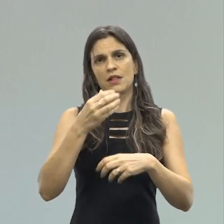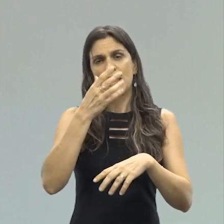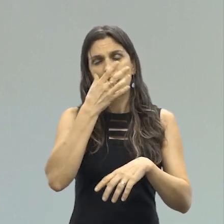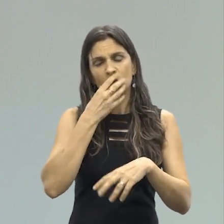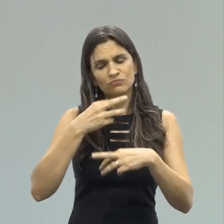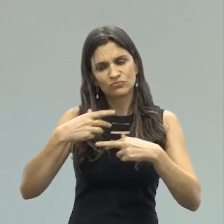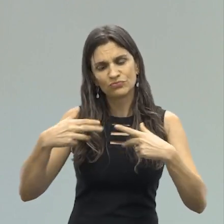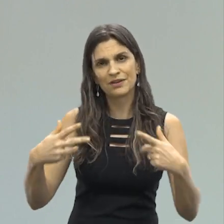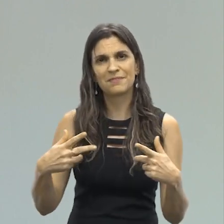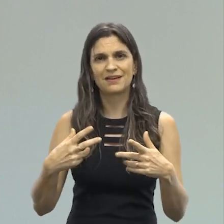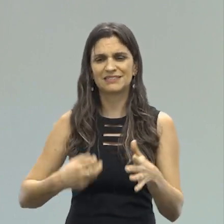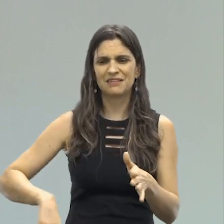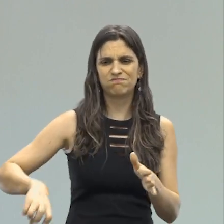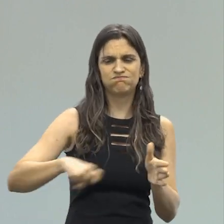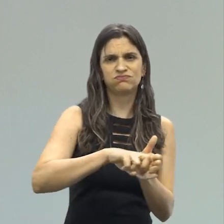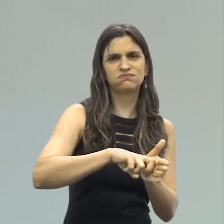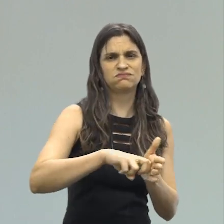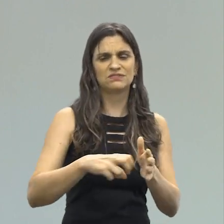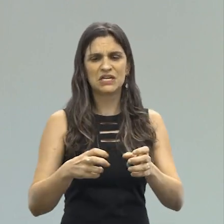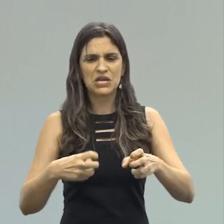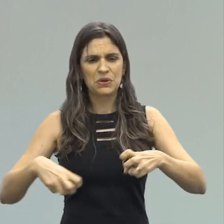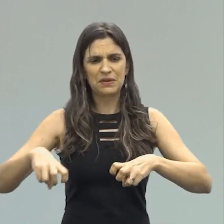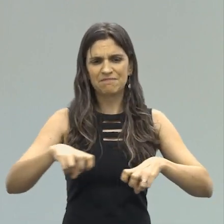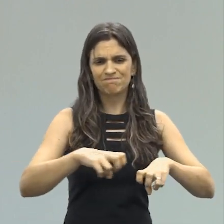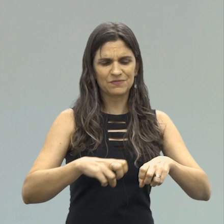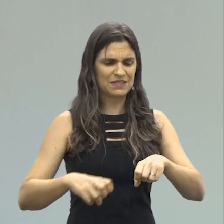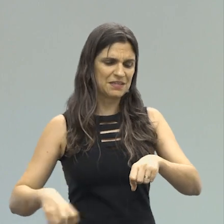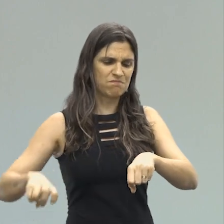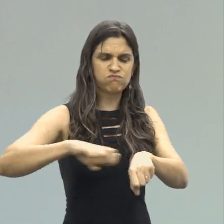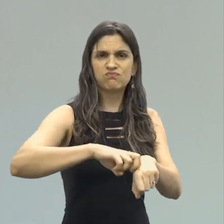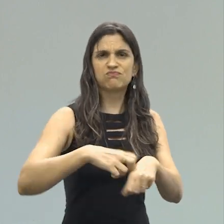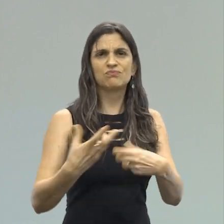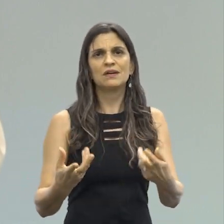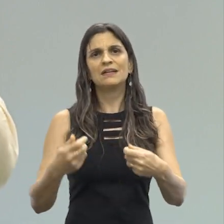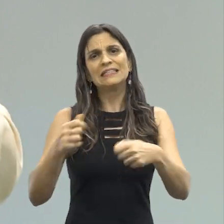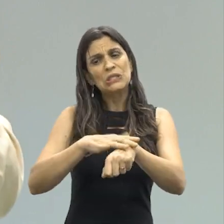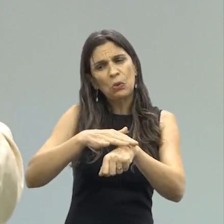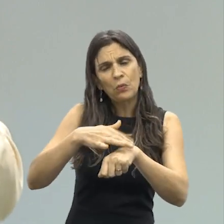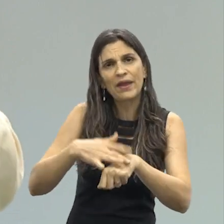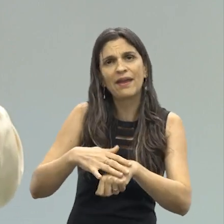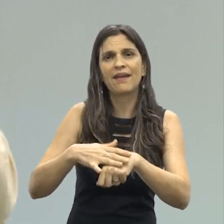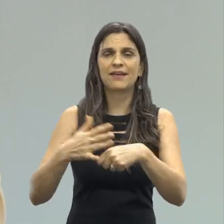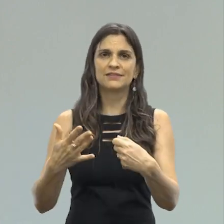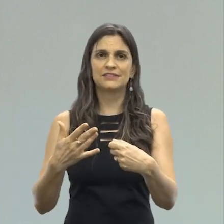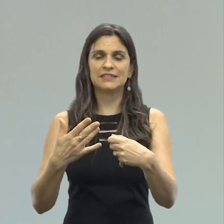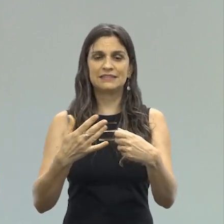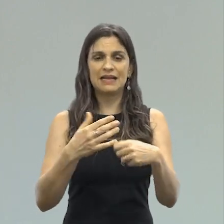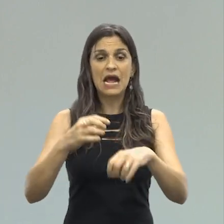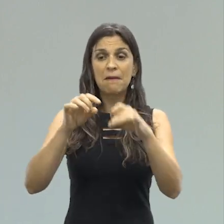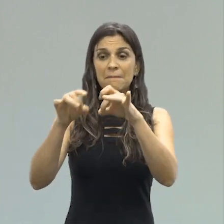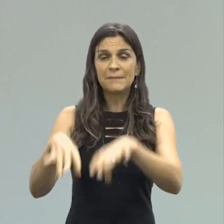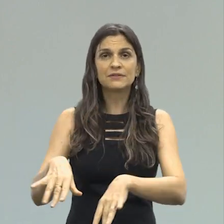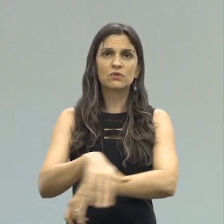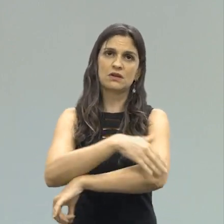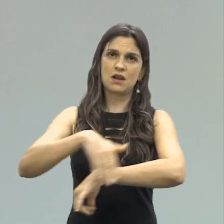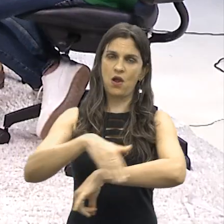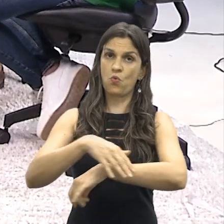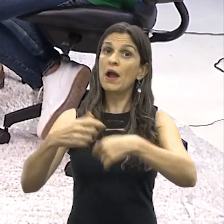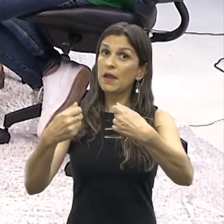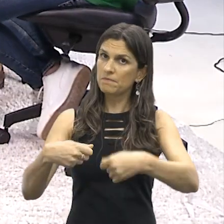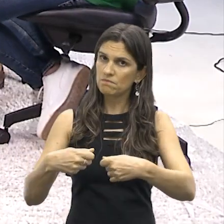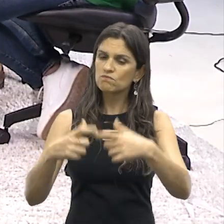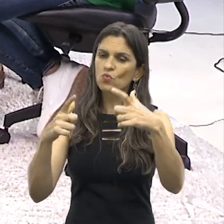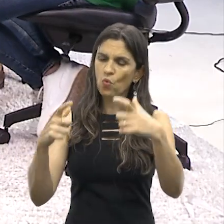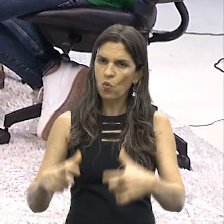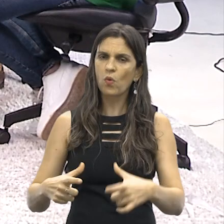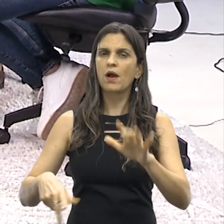foi atropelado, o animalzinho que está doente, que precisa de um cuidado. Não é o animal que se dá bem, que vive bem na rua e é tutelado. Nós precisamos